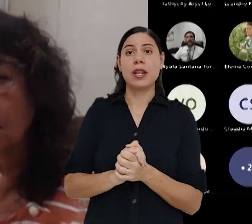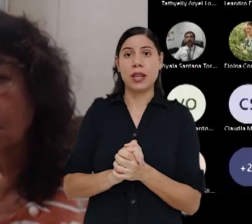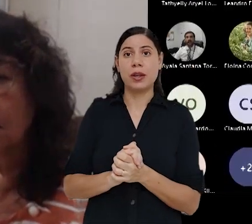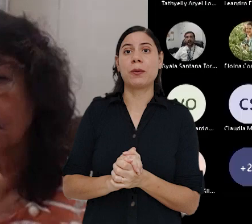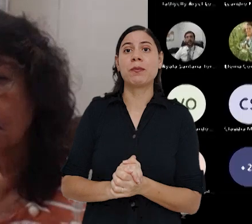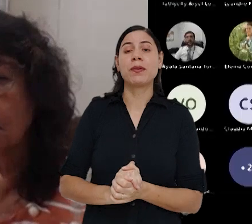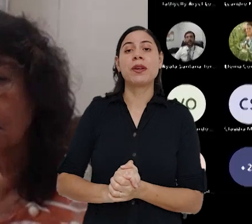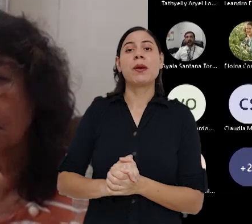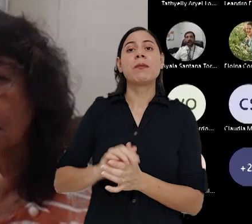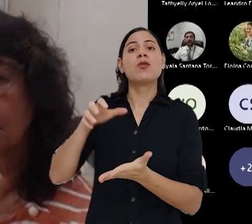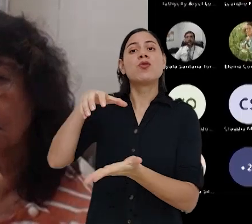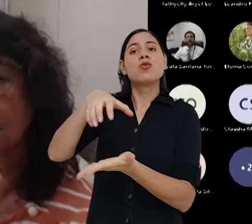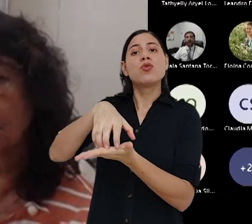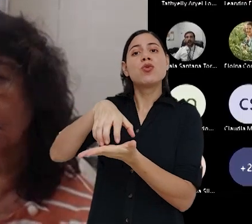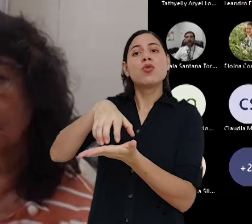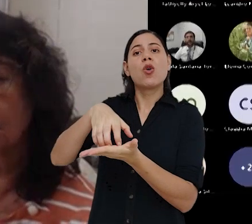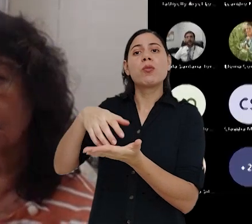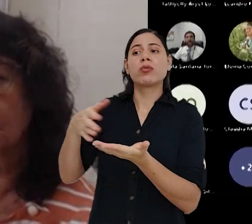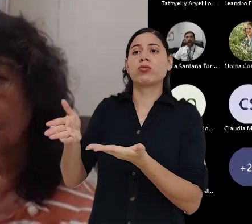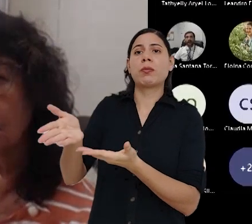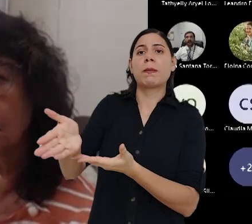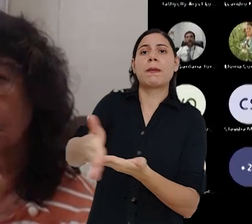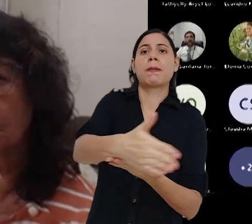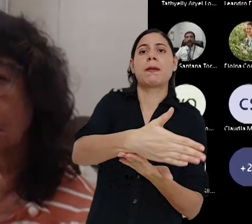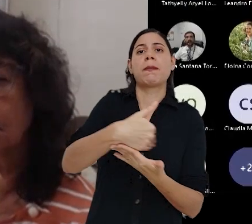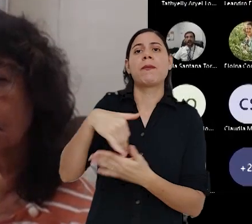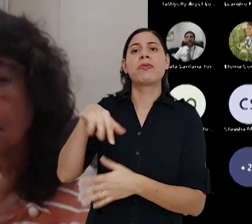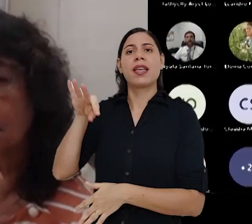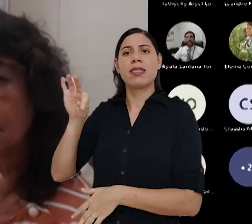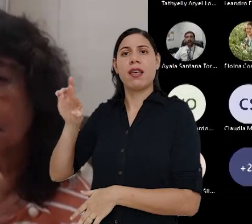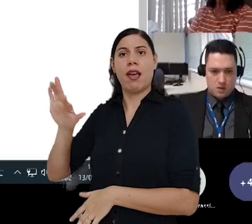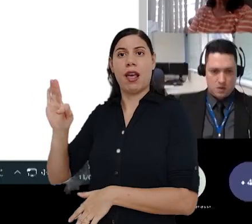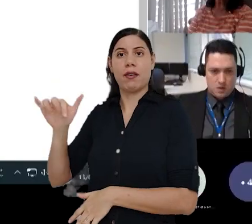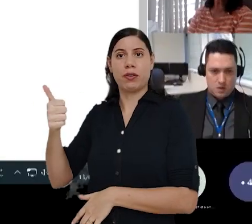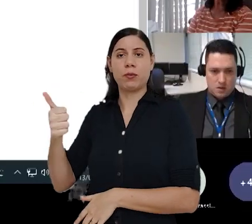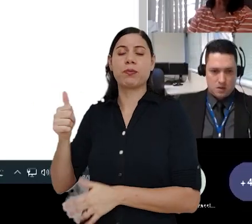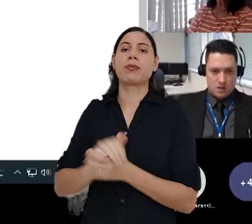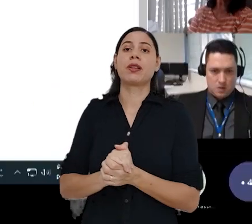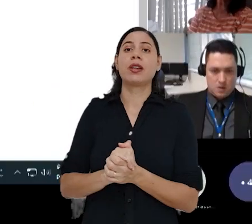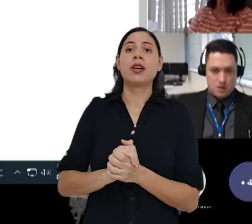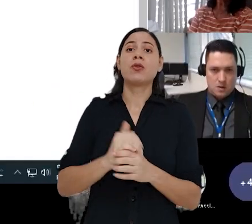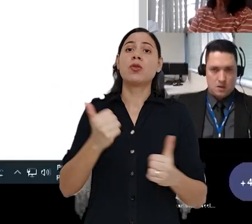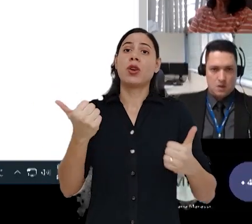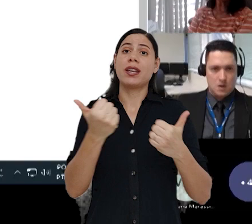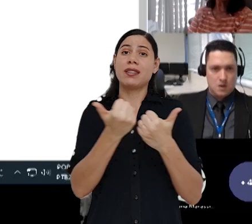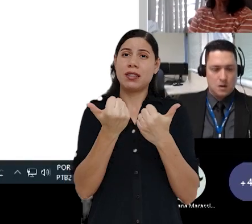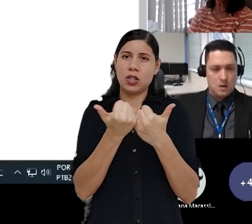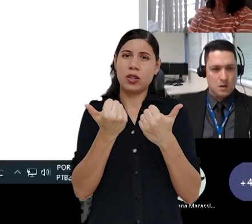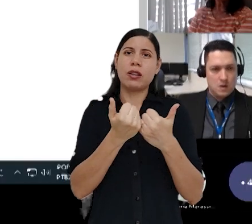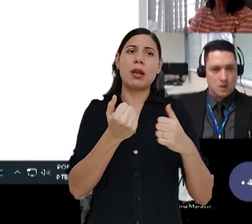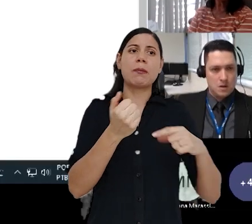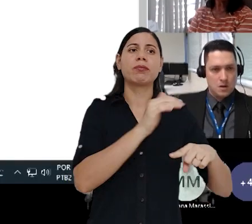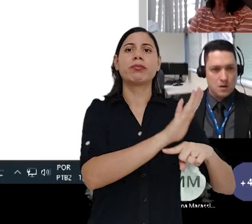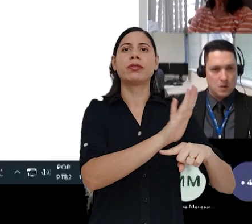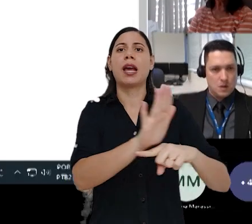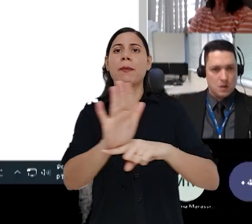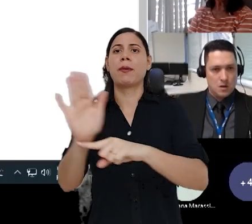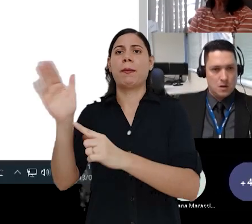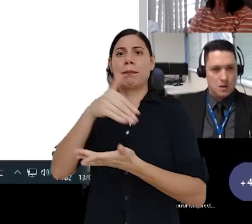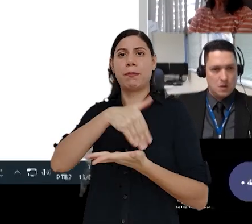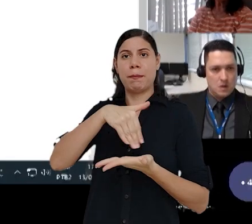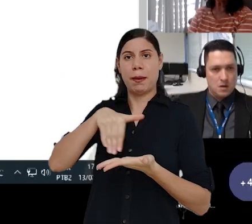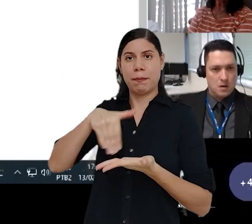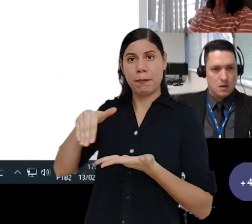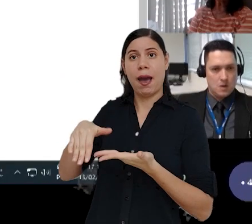o Núcleo de Gerenciamento de Precedentes e Ações Coletivas do TRF1. O Sistema de Apoio aos Gabinetes, ESIS-GAB,